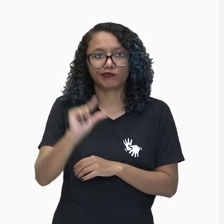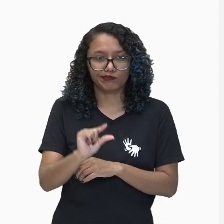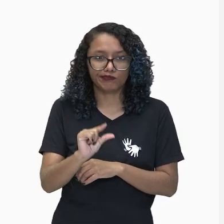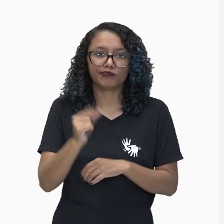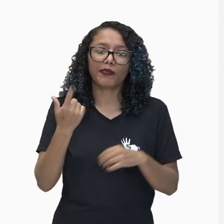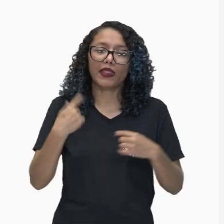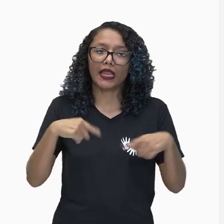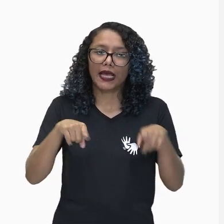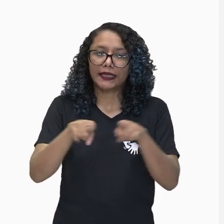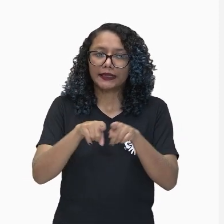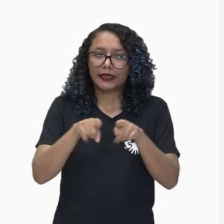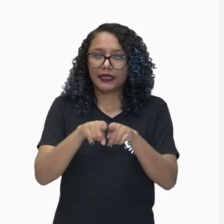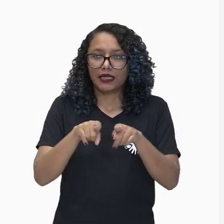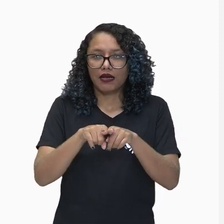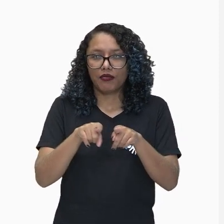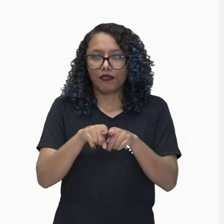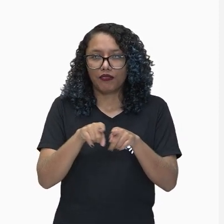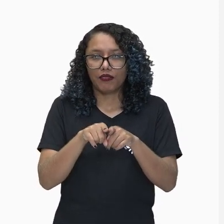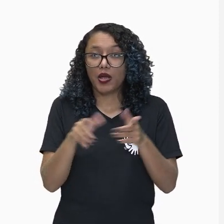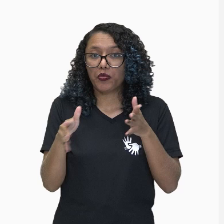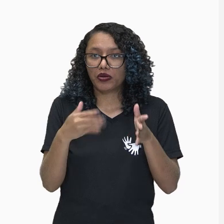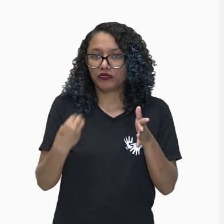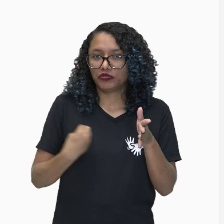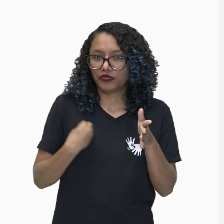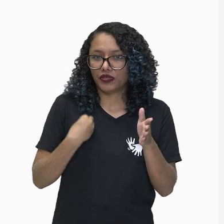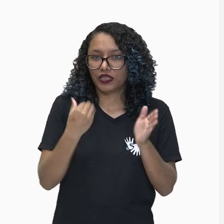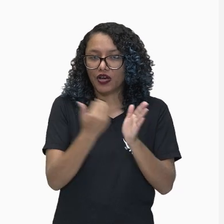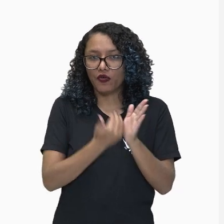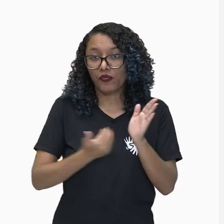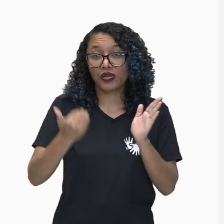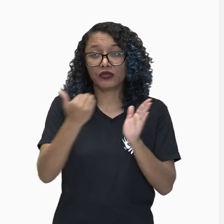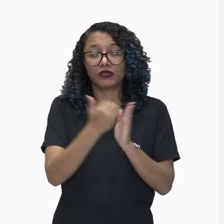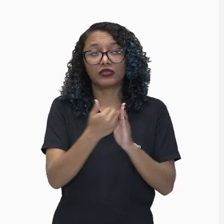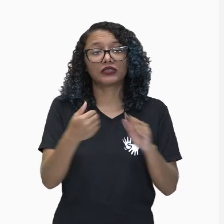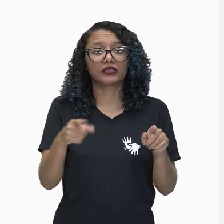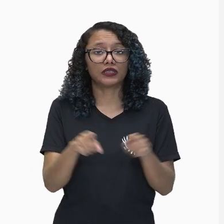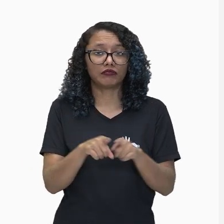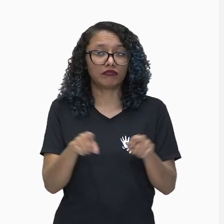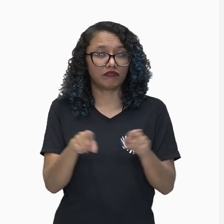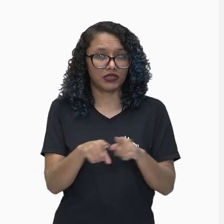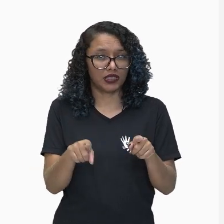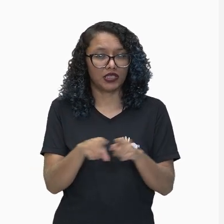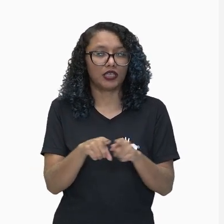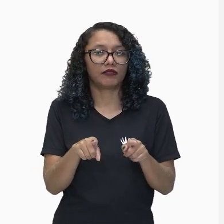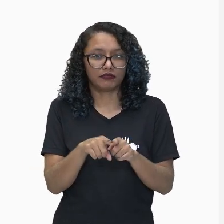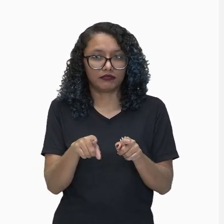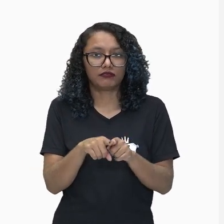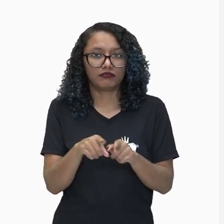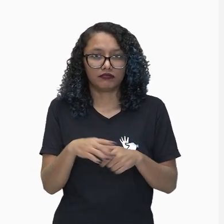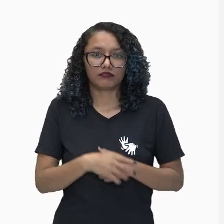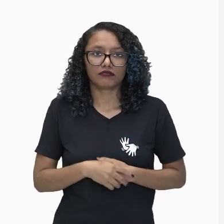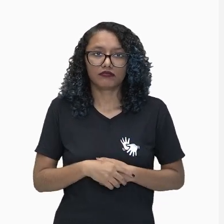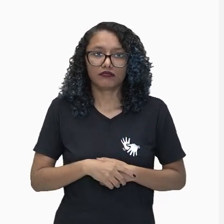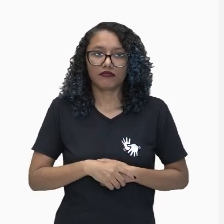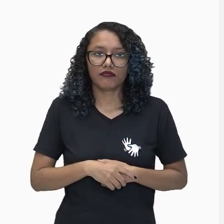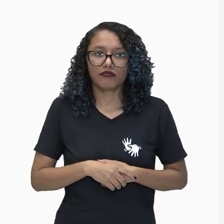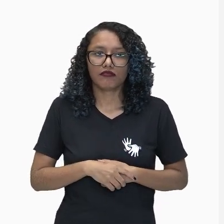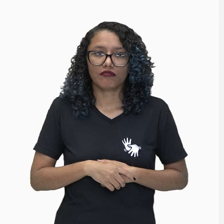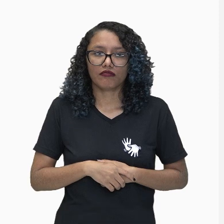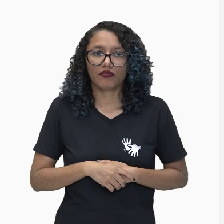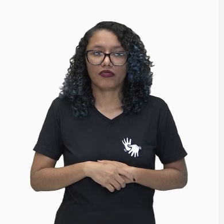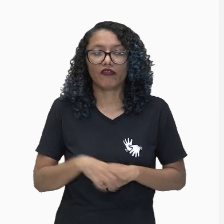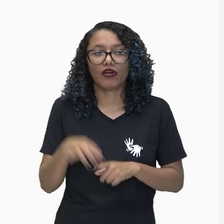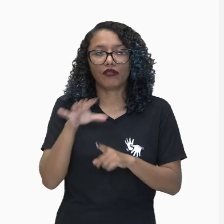da expectativa de vida, né, que vai estar exercendo ali uma grande pressão, principalmente em relação